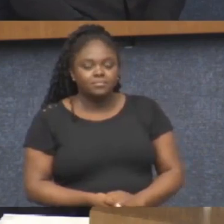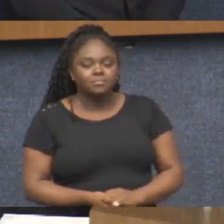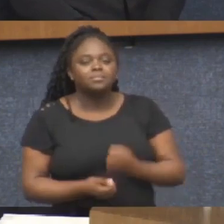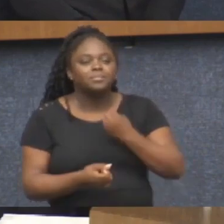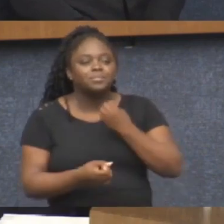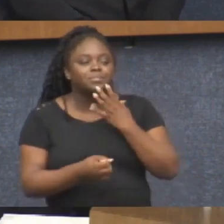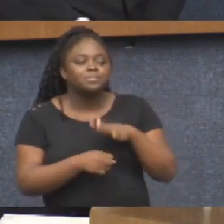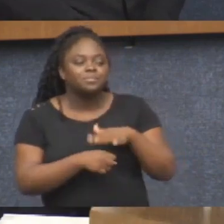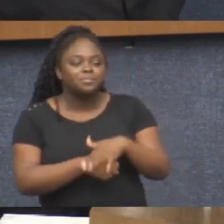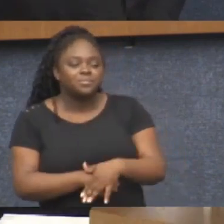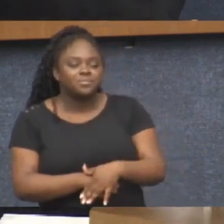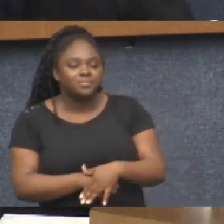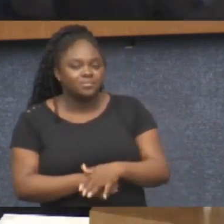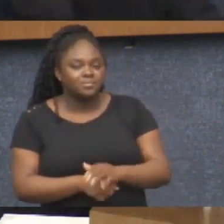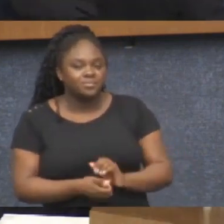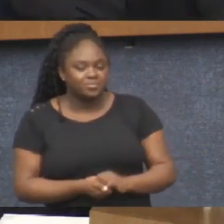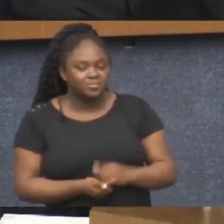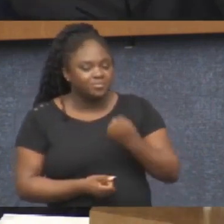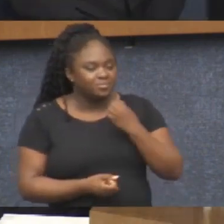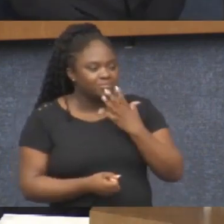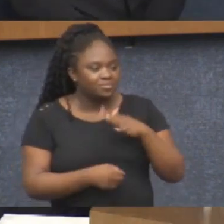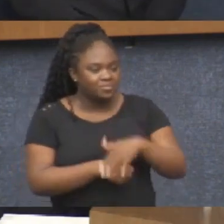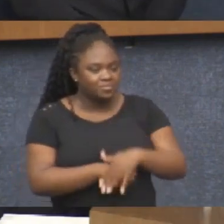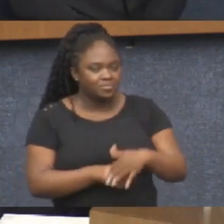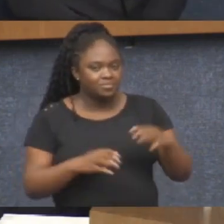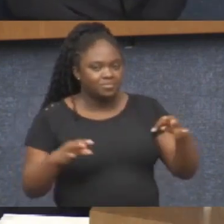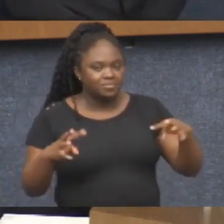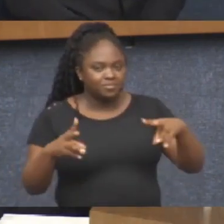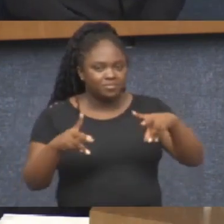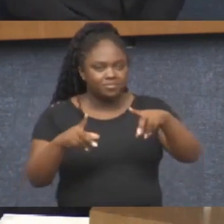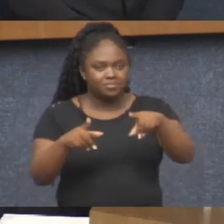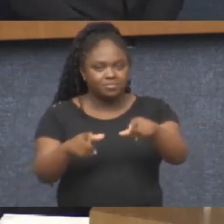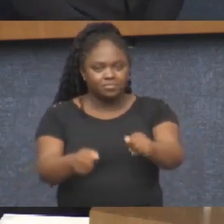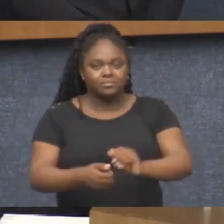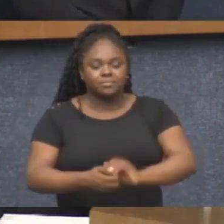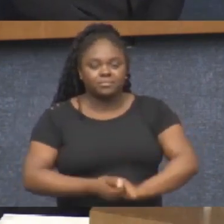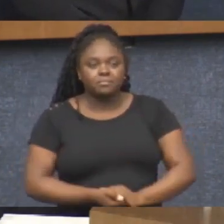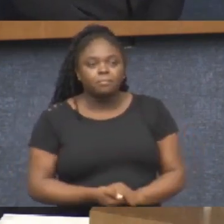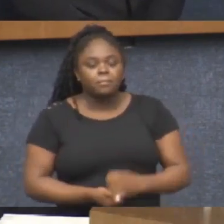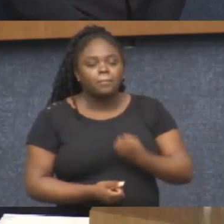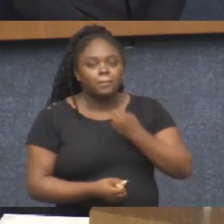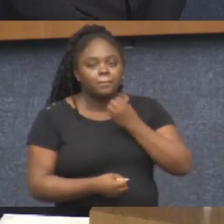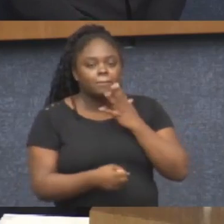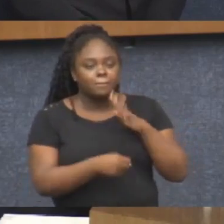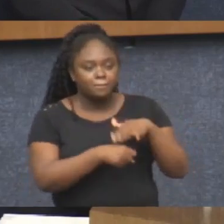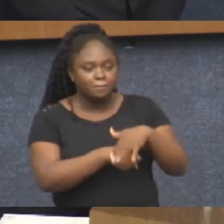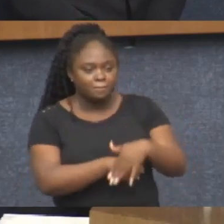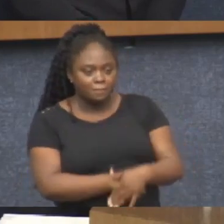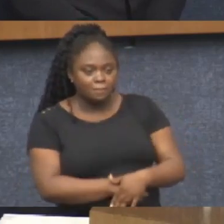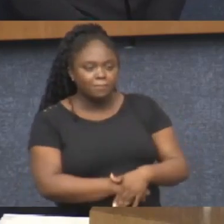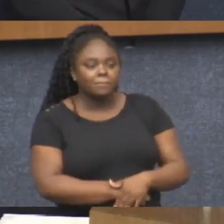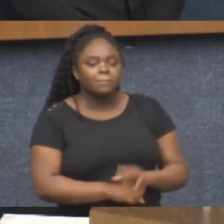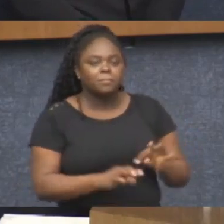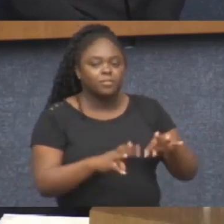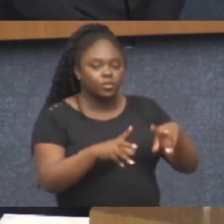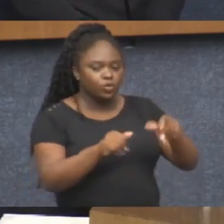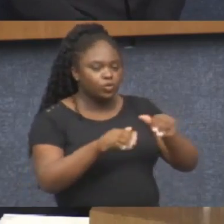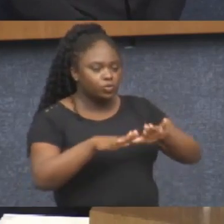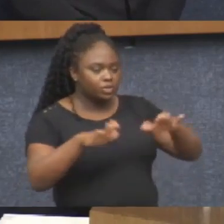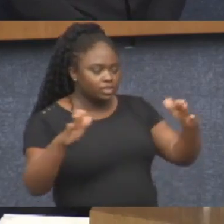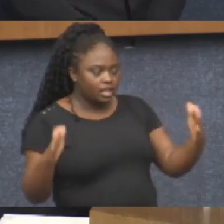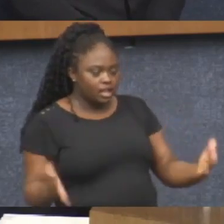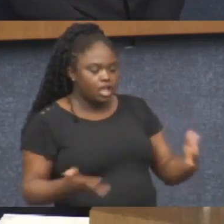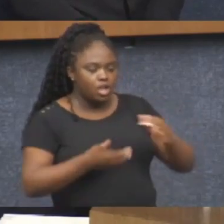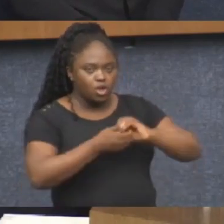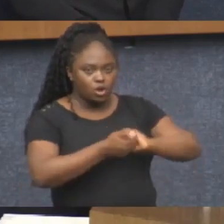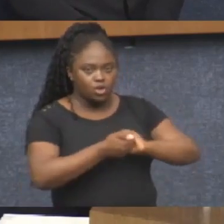Boa noite. Boa noite a todas e todos e todes. Boa noite aqui à nossa querida mesa. Cumprimento o